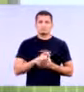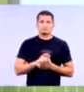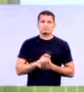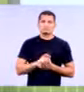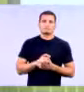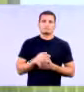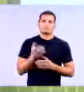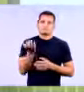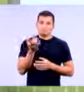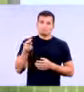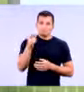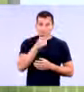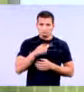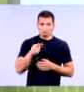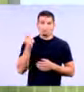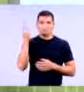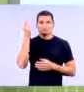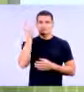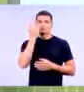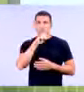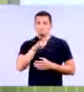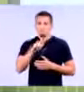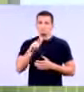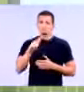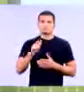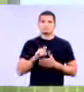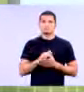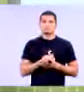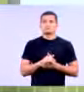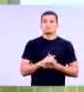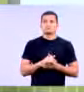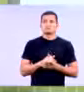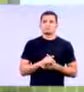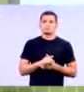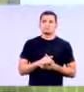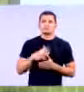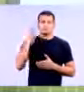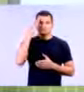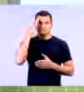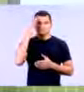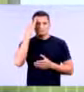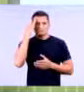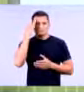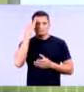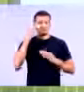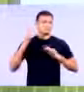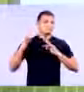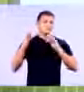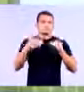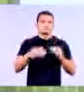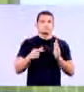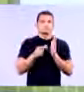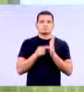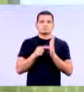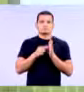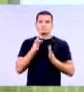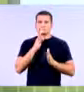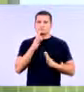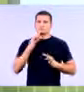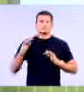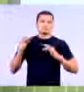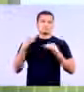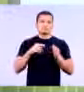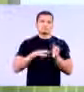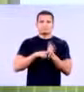alcançado aí a expectativa de saber todas as ferramentas, conhecer todos os mecanismos de